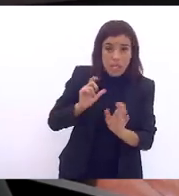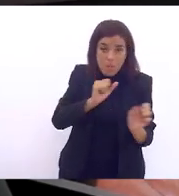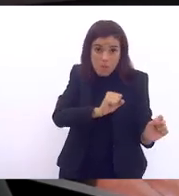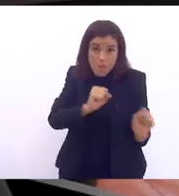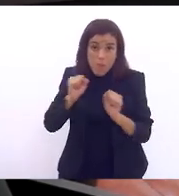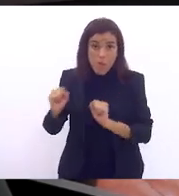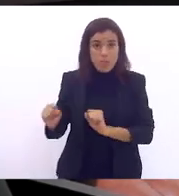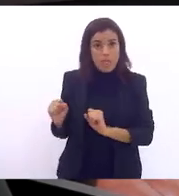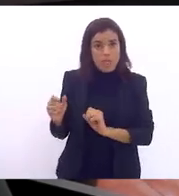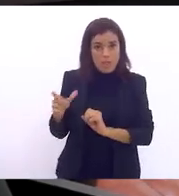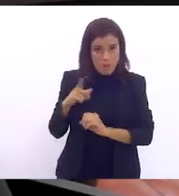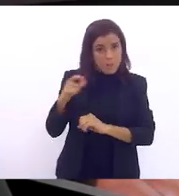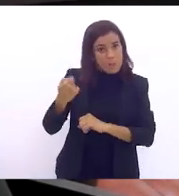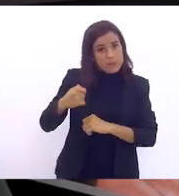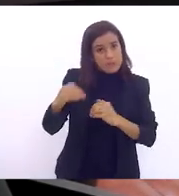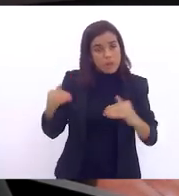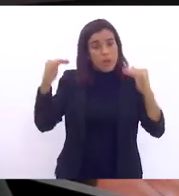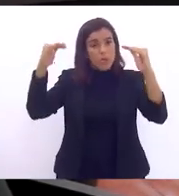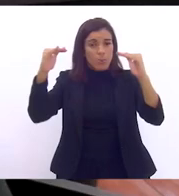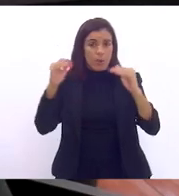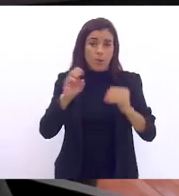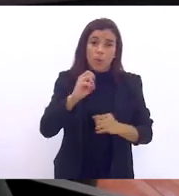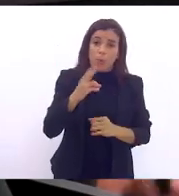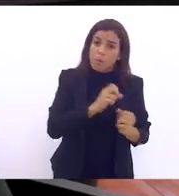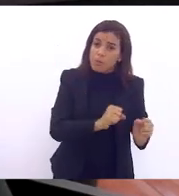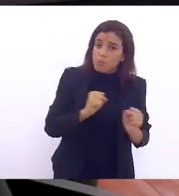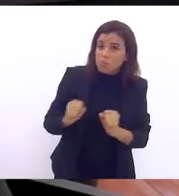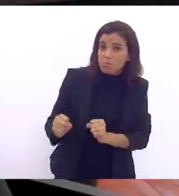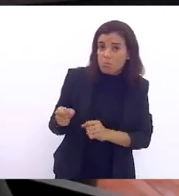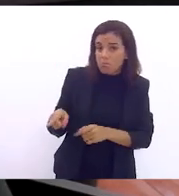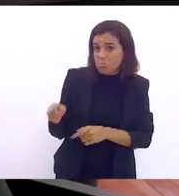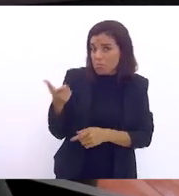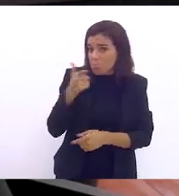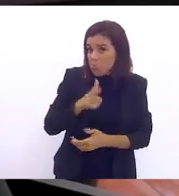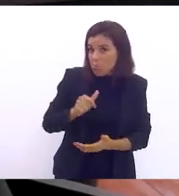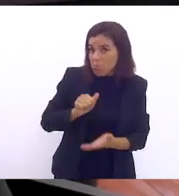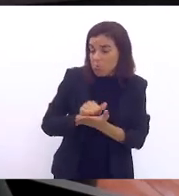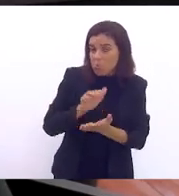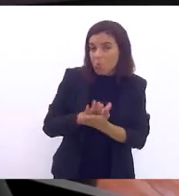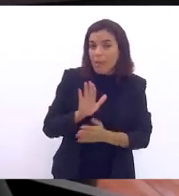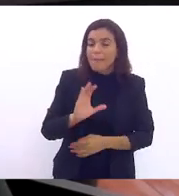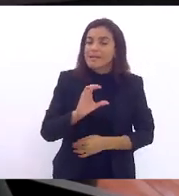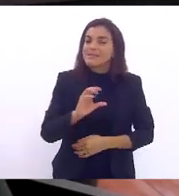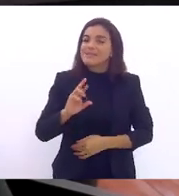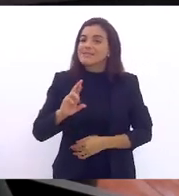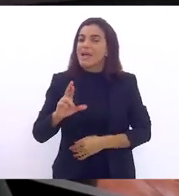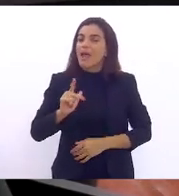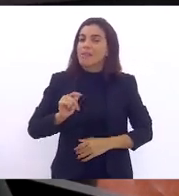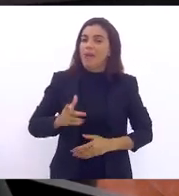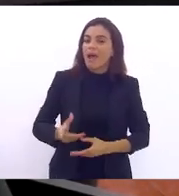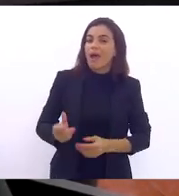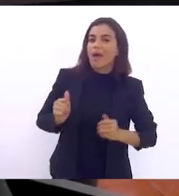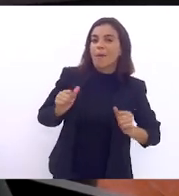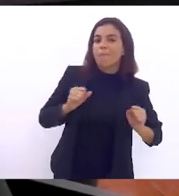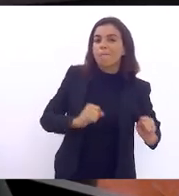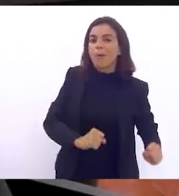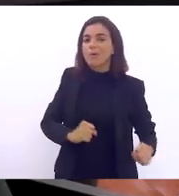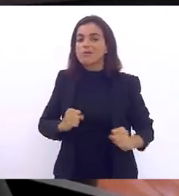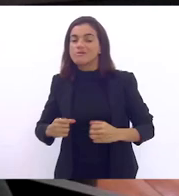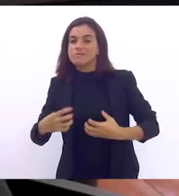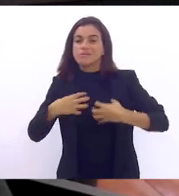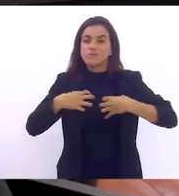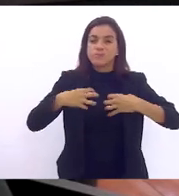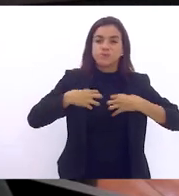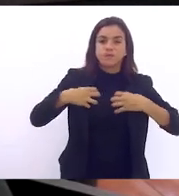multar tem que ser autoridade o agente da autoridade mas nesse caso a CCR tá investida de poderes Para multar o